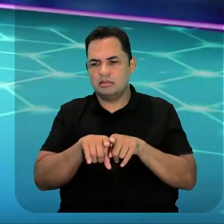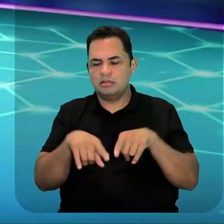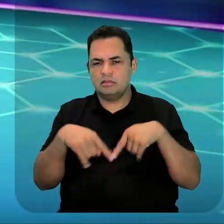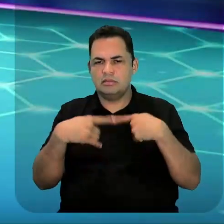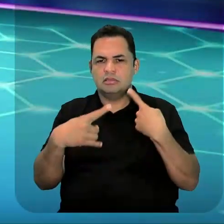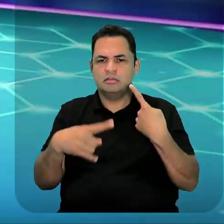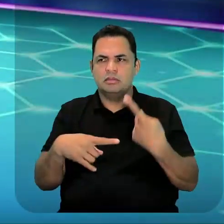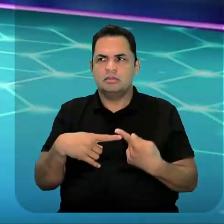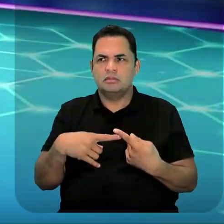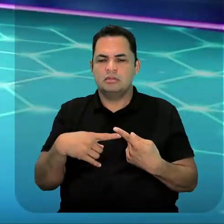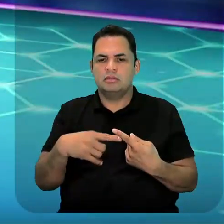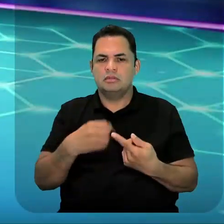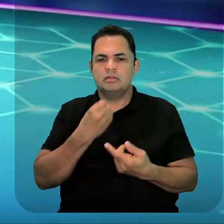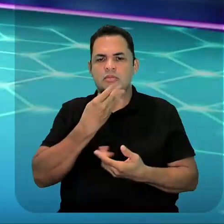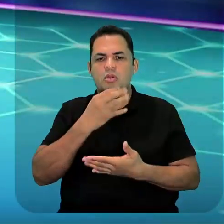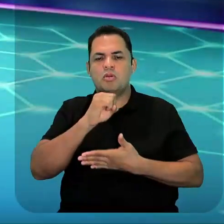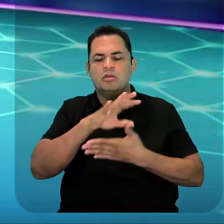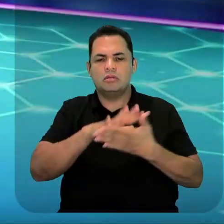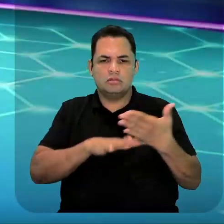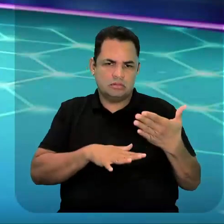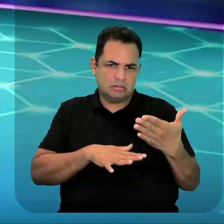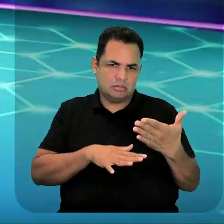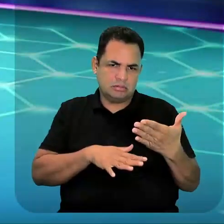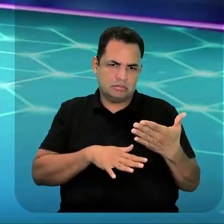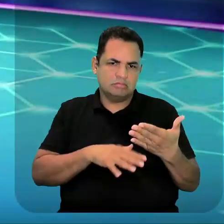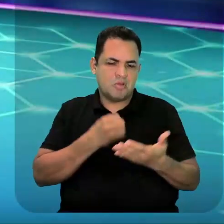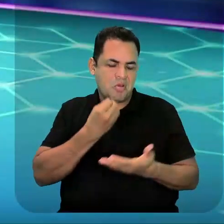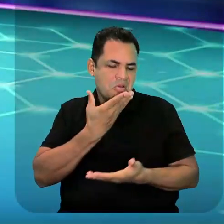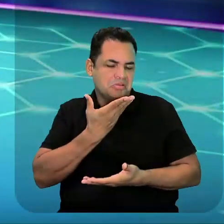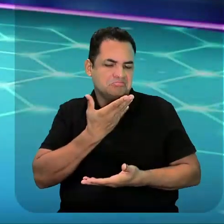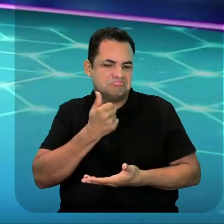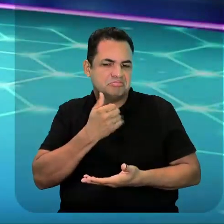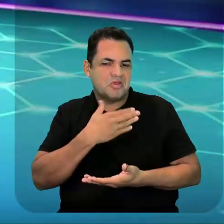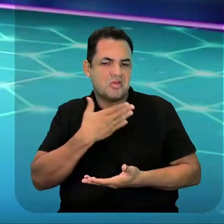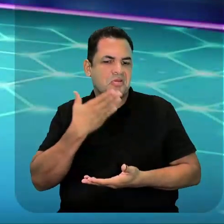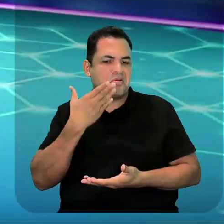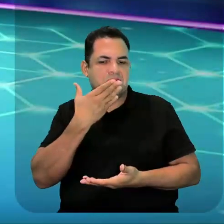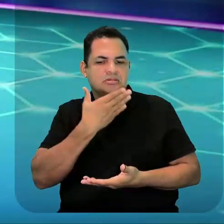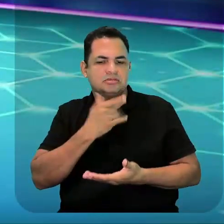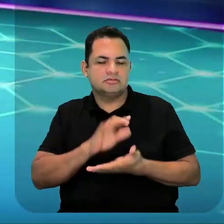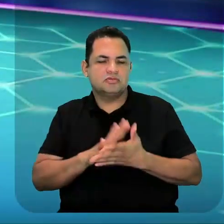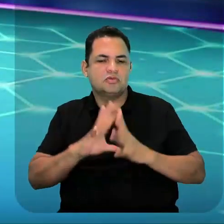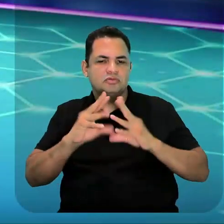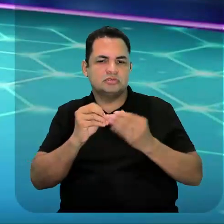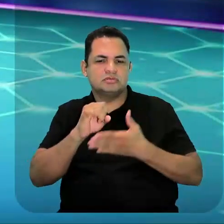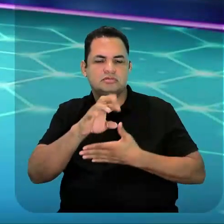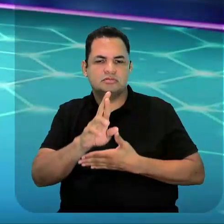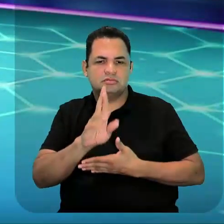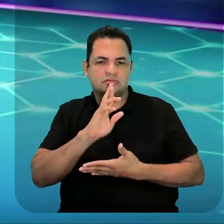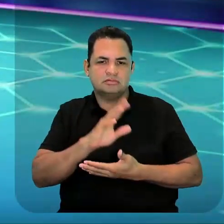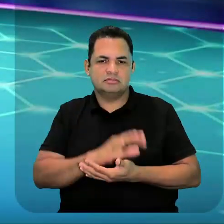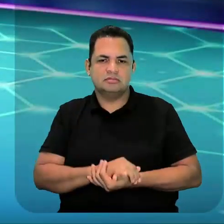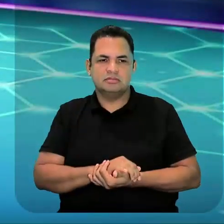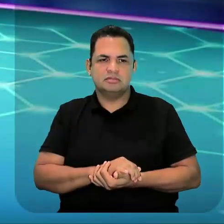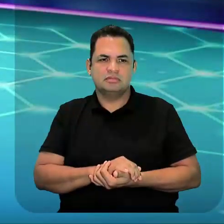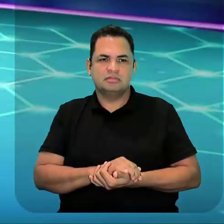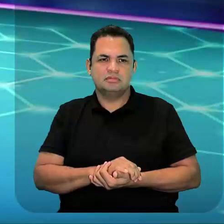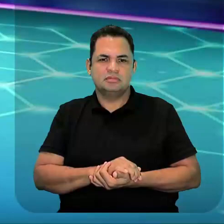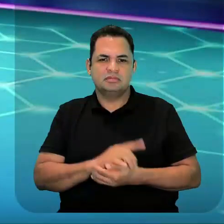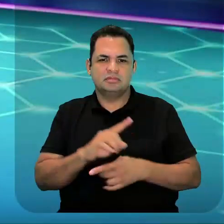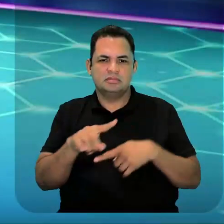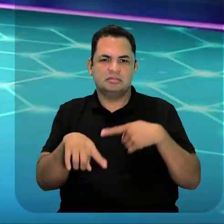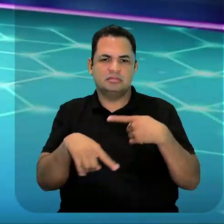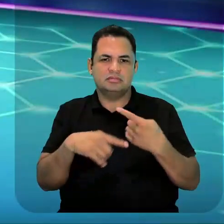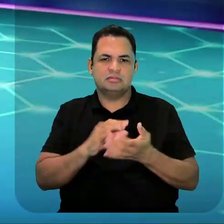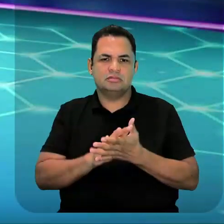vocês. Boa atividade que a gente fez, não foi? Gostosa? Junto, todo mundo respondendo? E é isso aí. Na próxima aula a